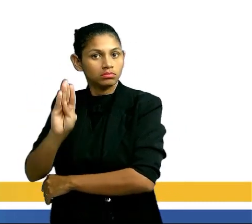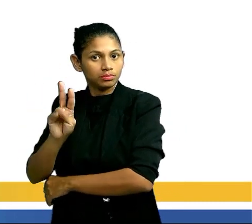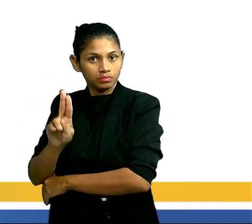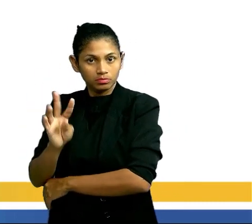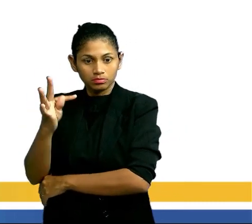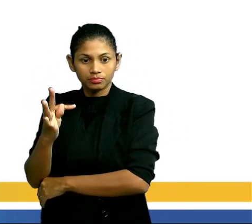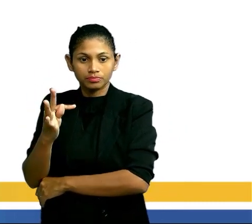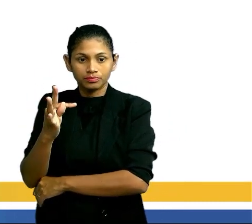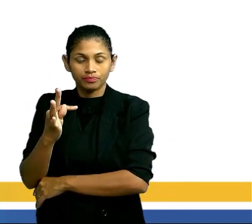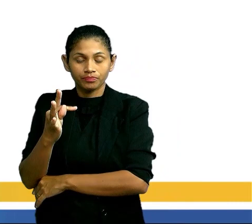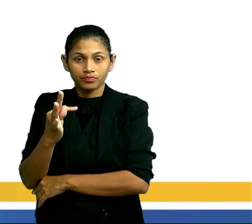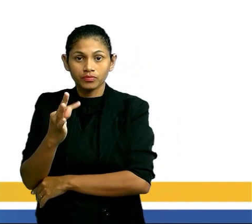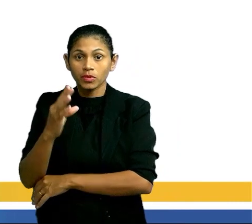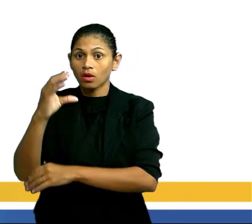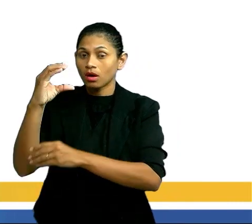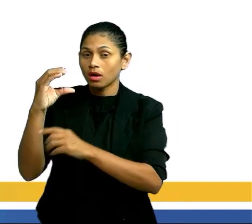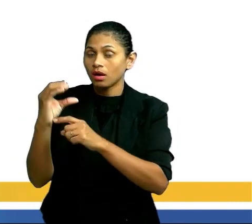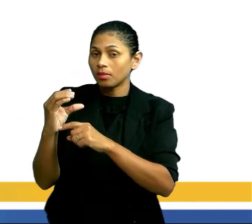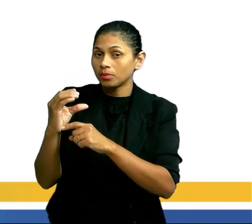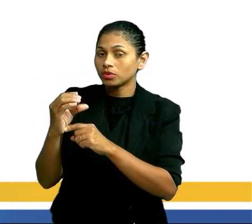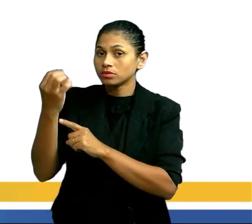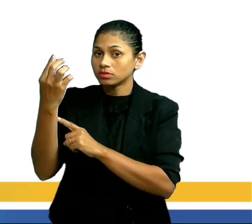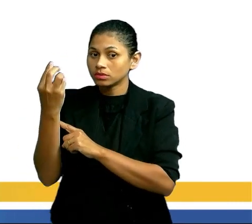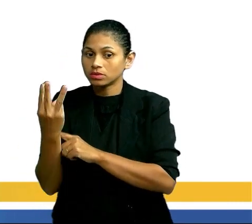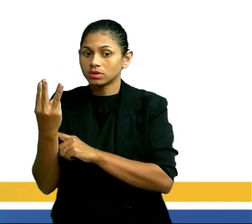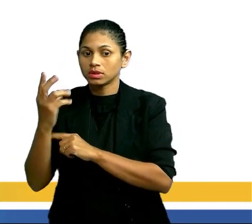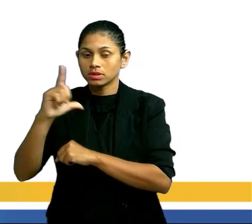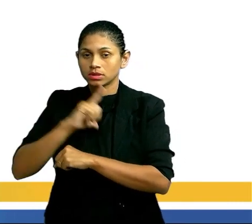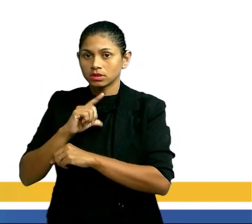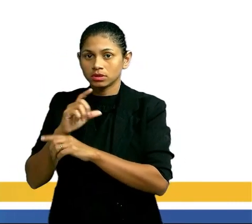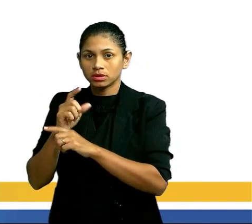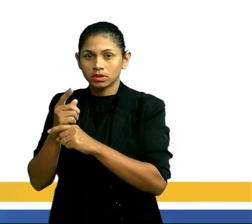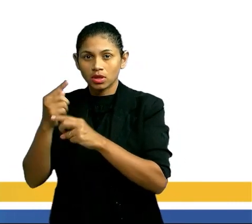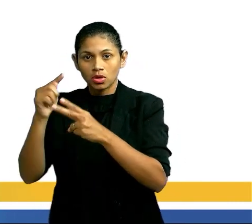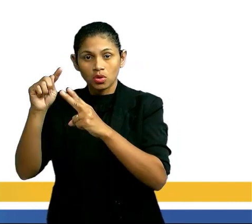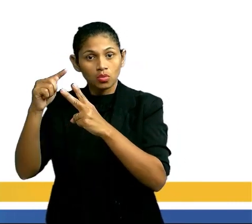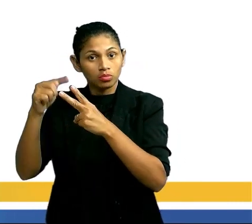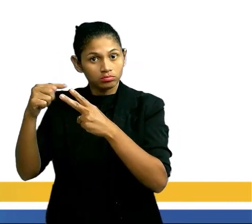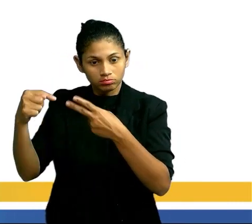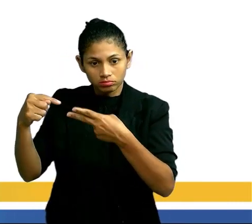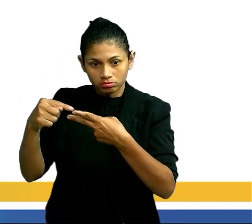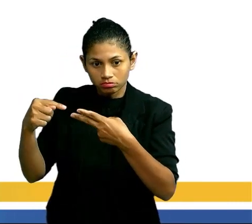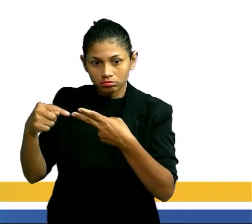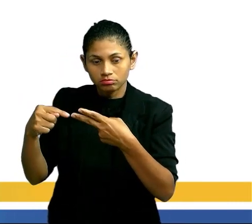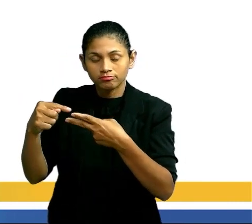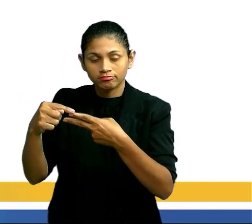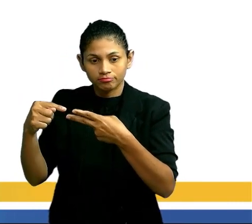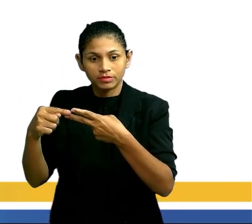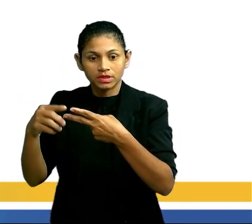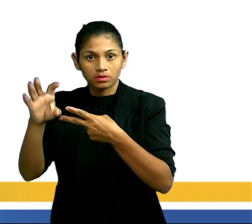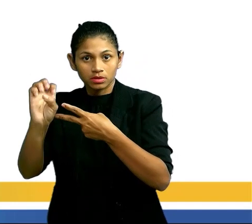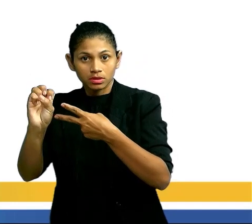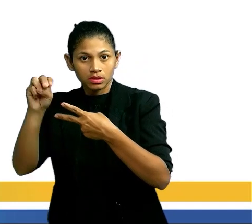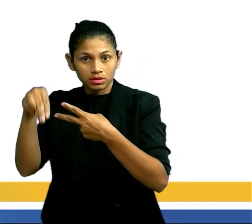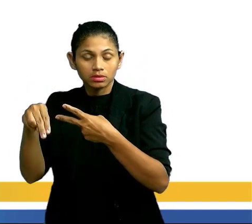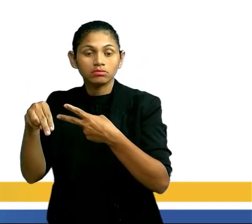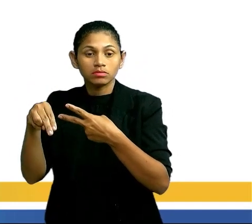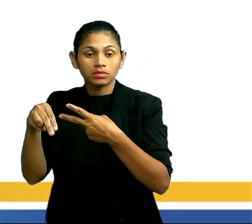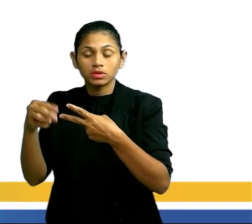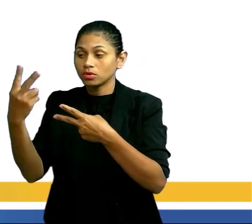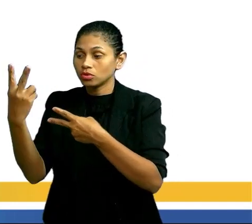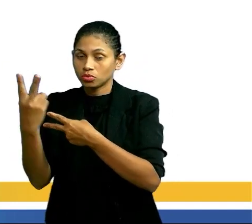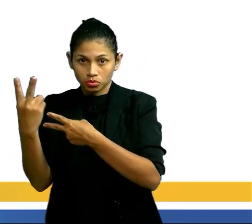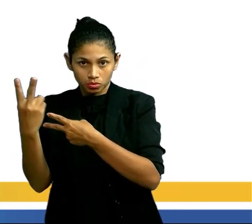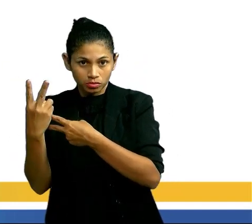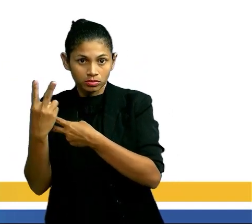No carbono de número 3 tem uma dupla, e o infixo da dupla é en, né? Então eu tenho ali 3-en, e no carbono 2